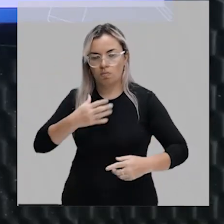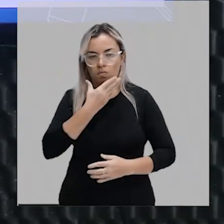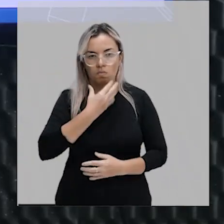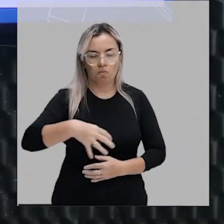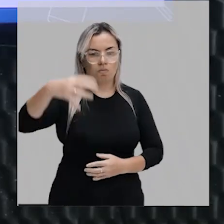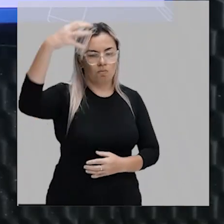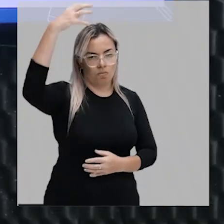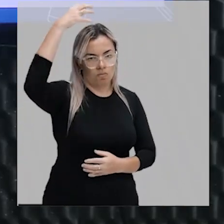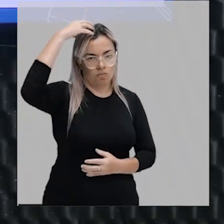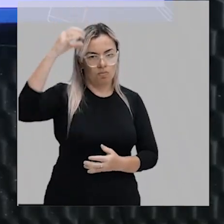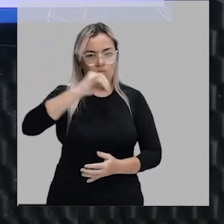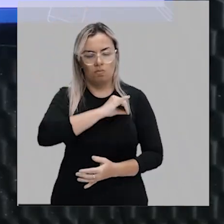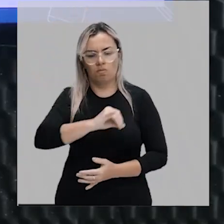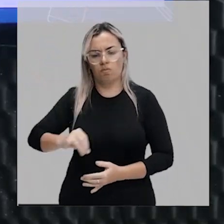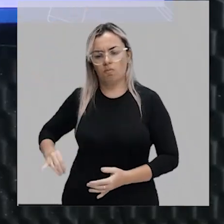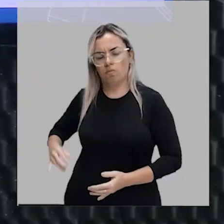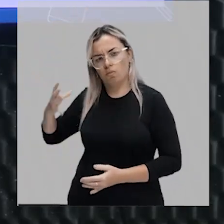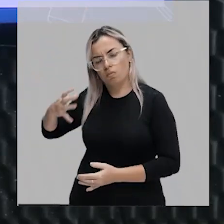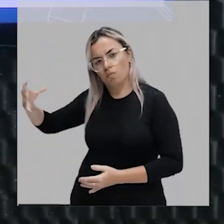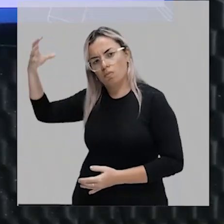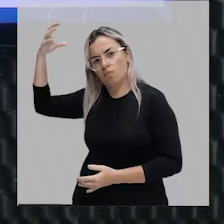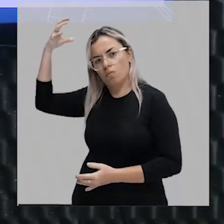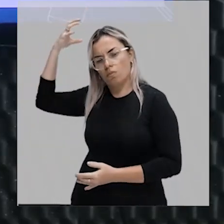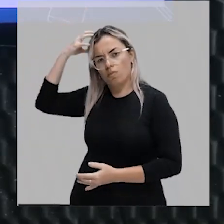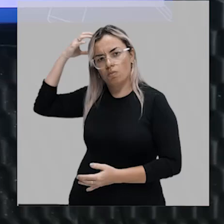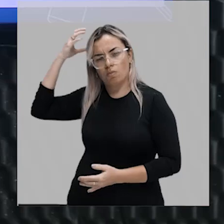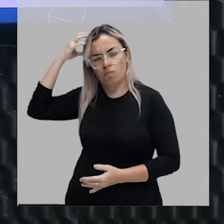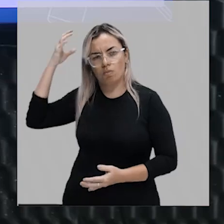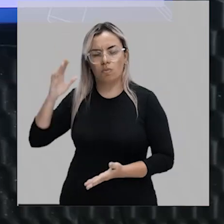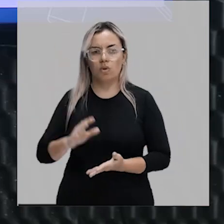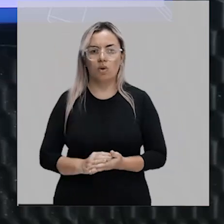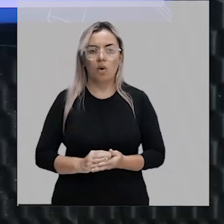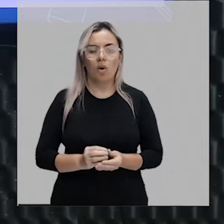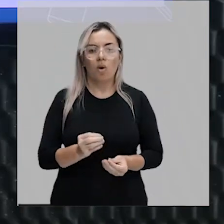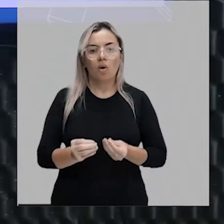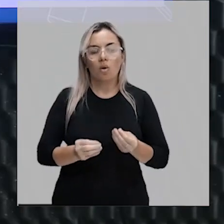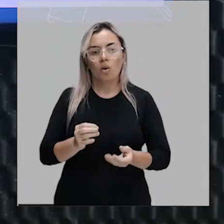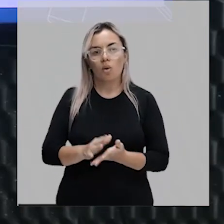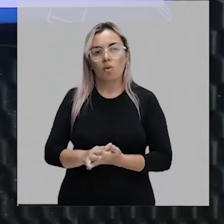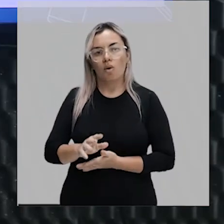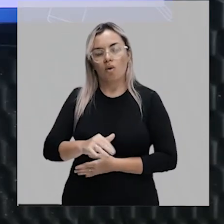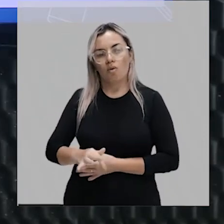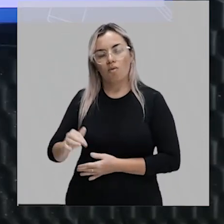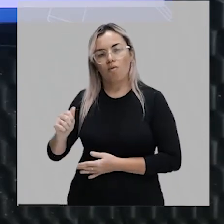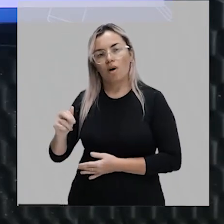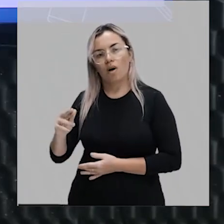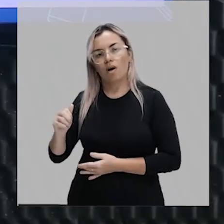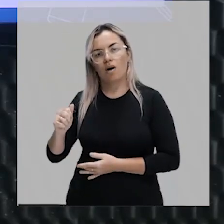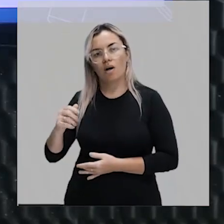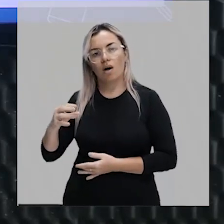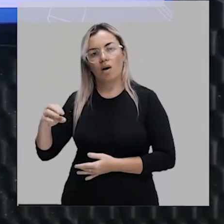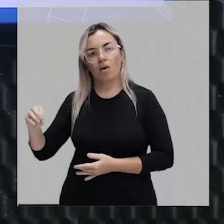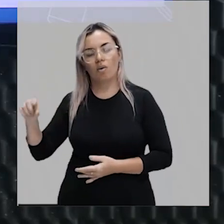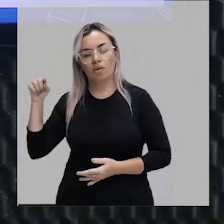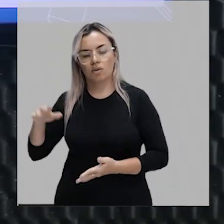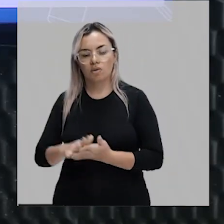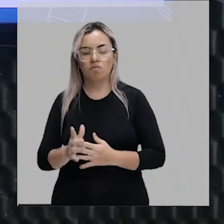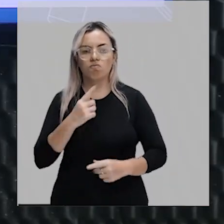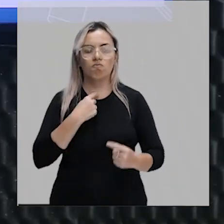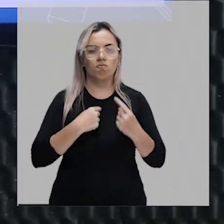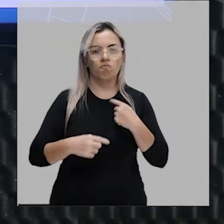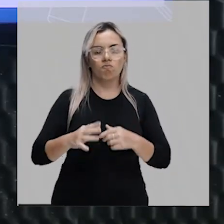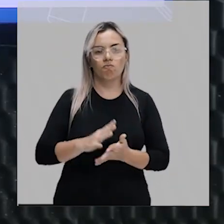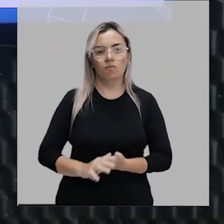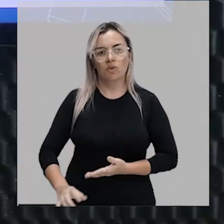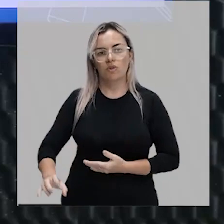monarcas, dos imperadores, dos reis, ou como se fala no Egito, do faraó, a vontade dessas